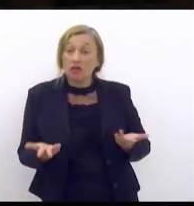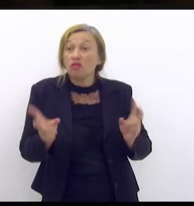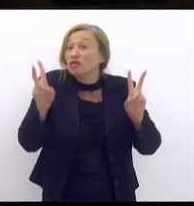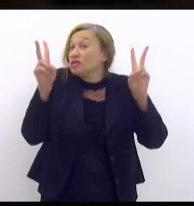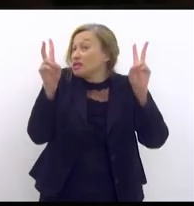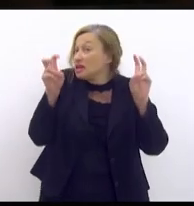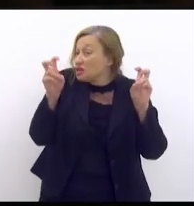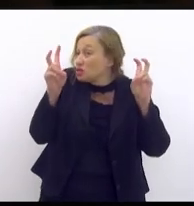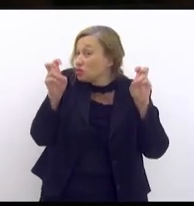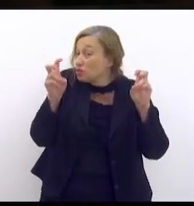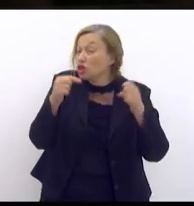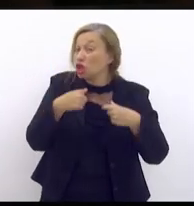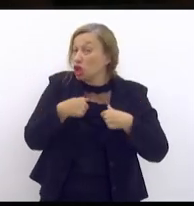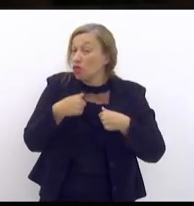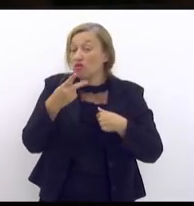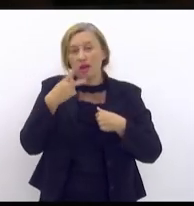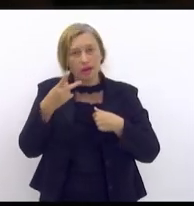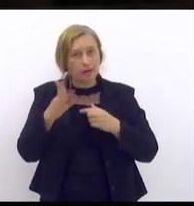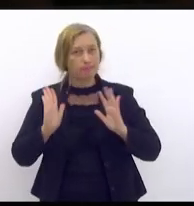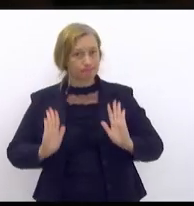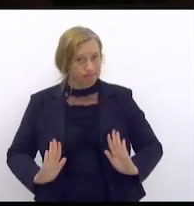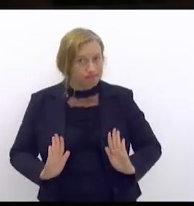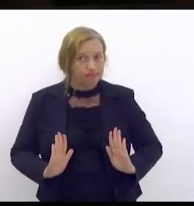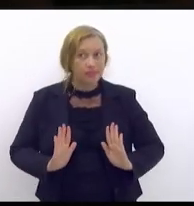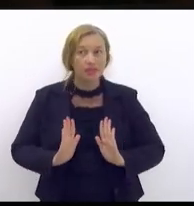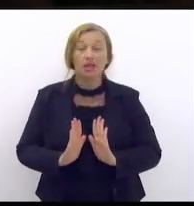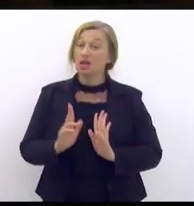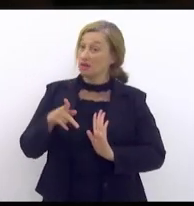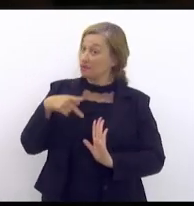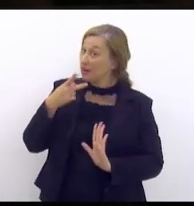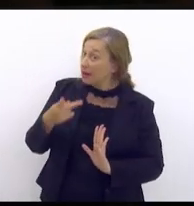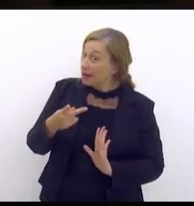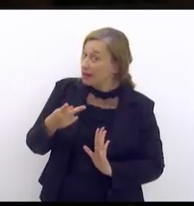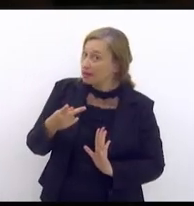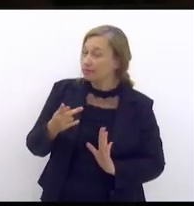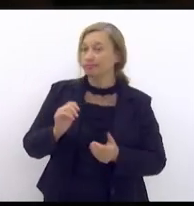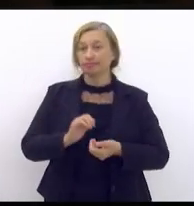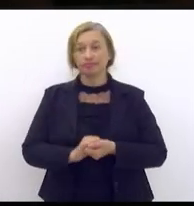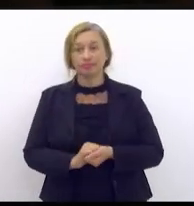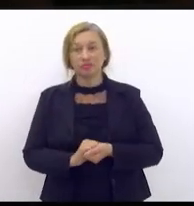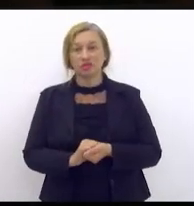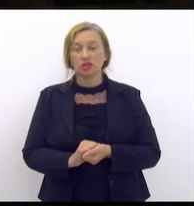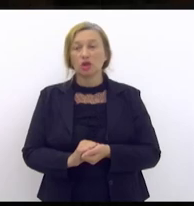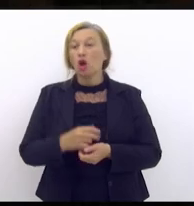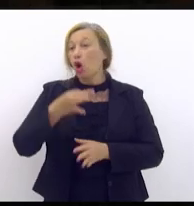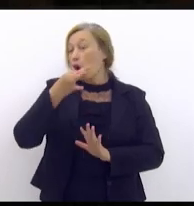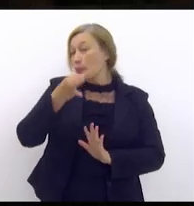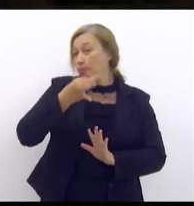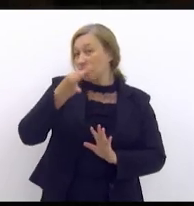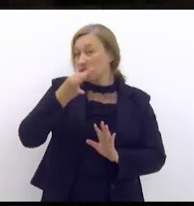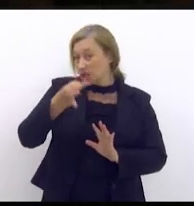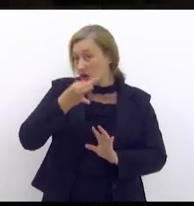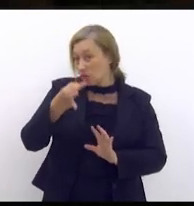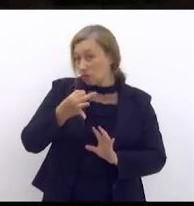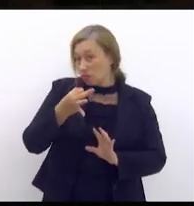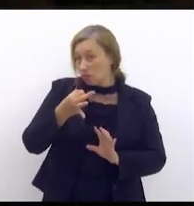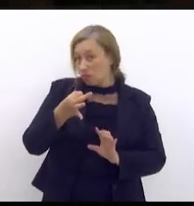eu discorri. E disse: divergências políticas temos todos